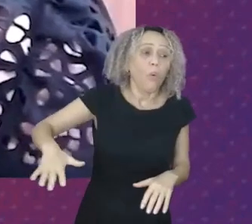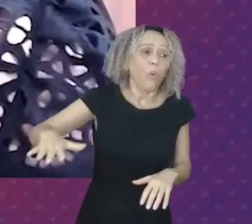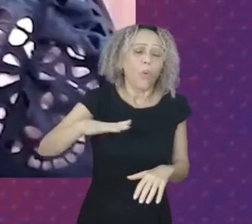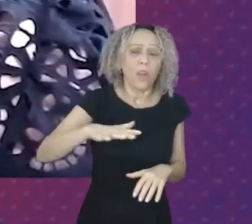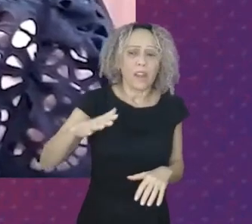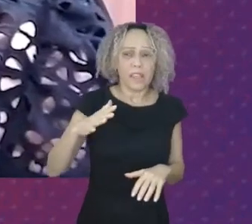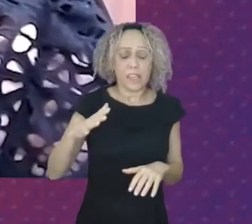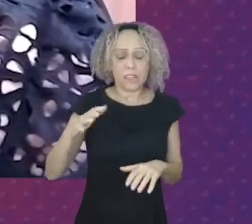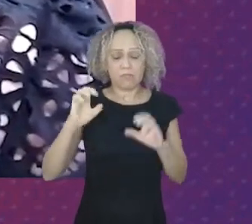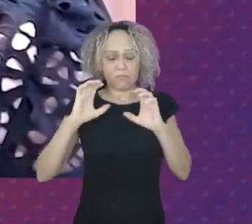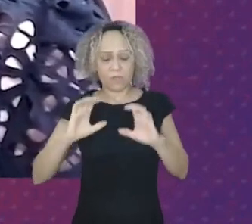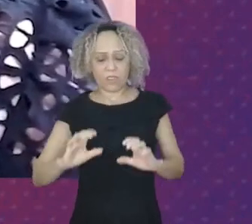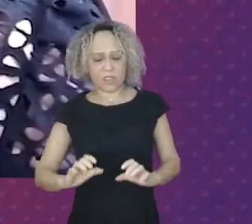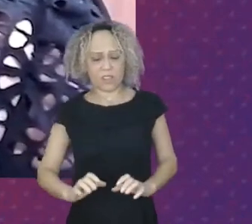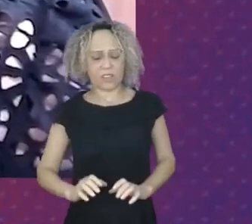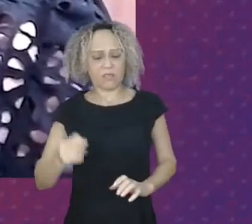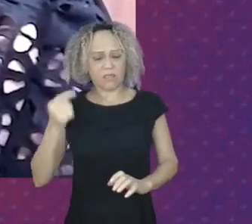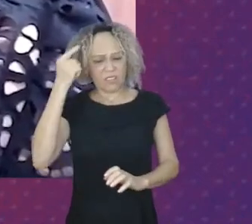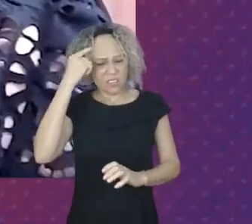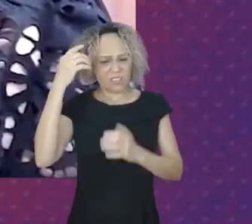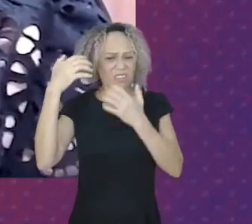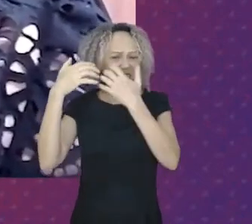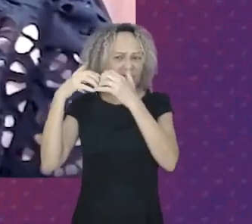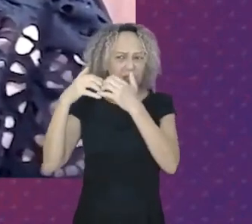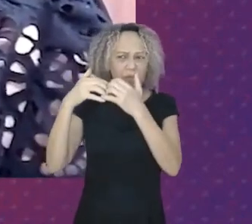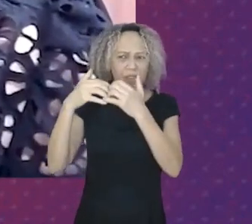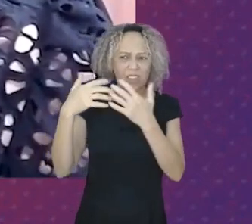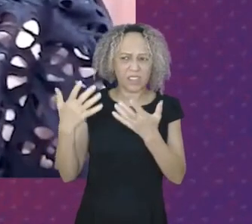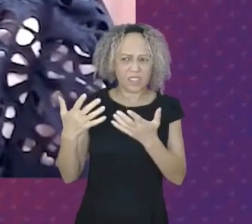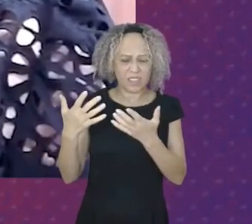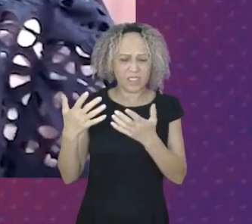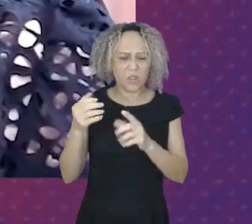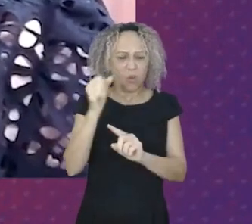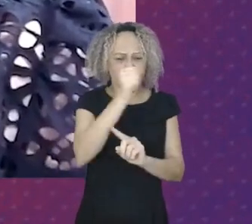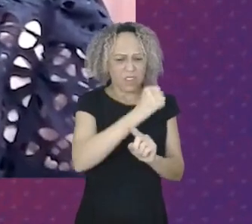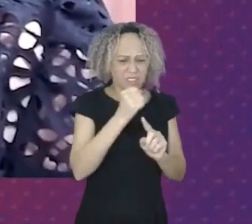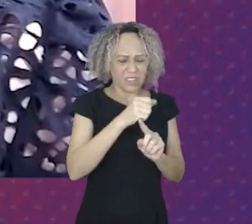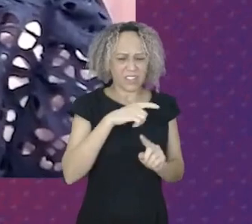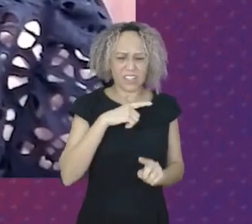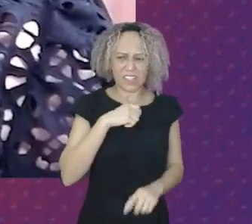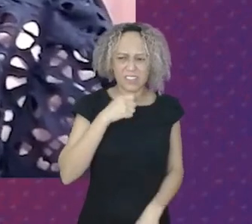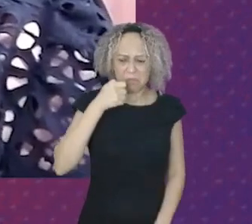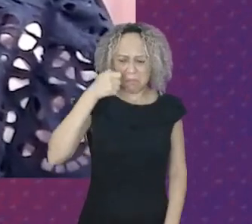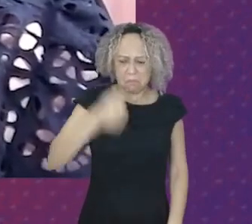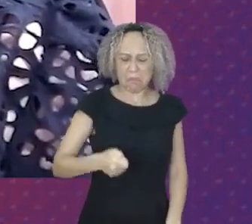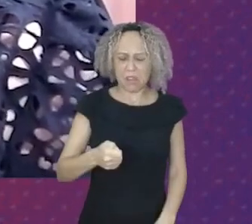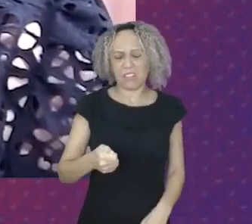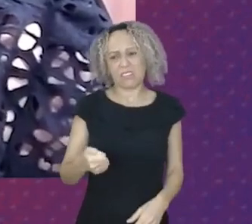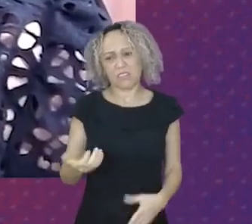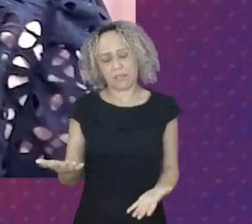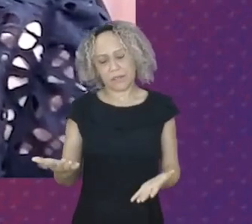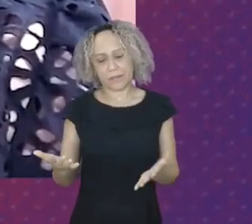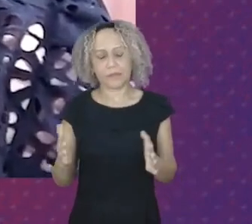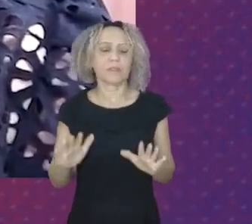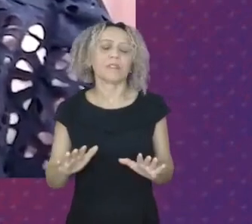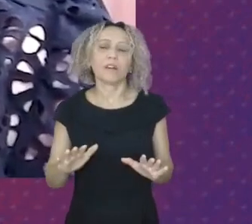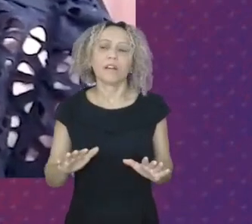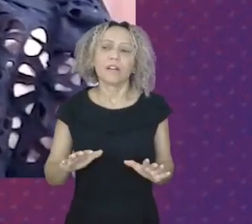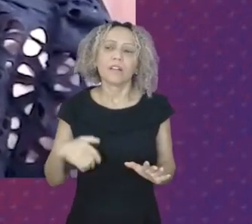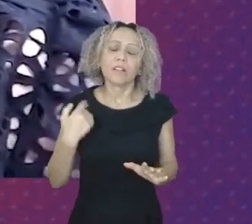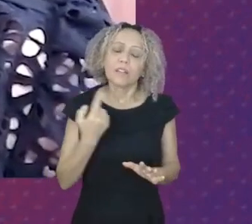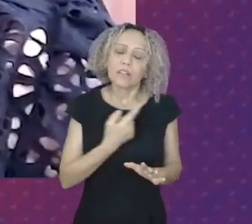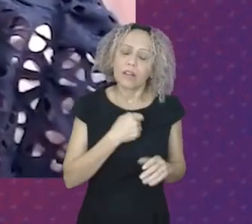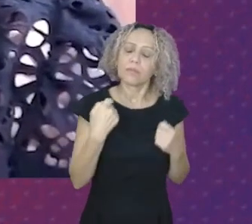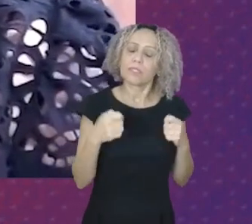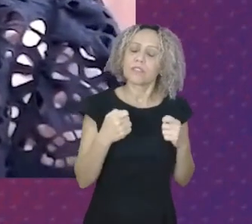enquanto cidadãos que pensam uma sociedade mais humanizada, de fazer com que essa nossa sociedade se reencontre